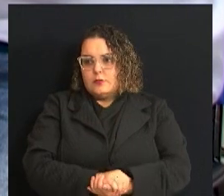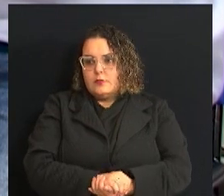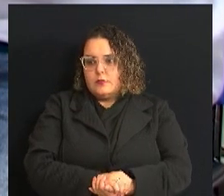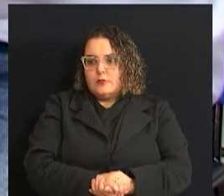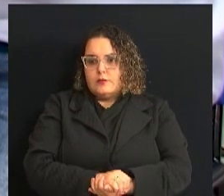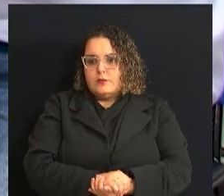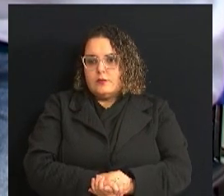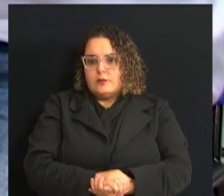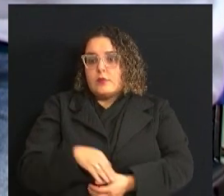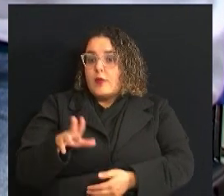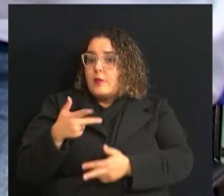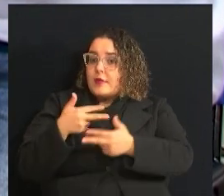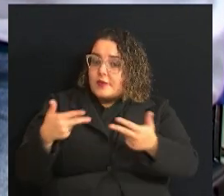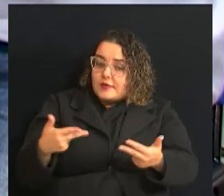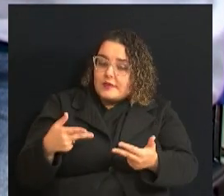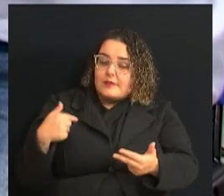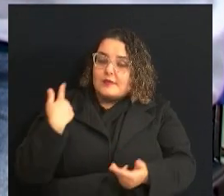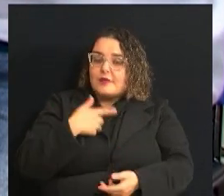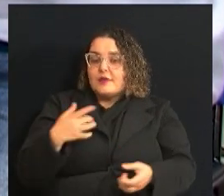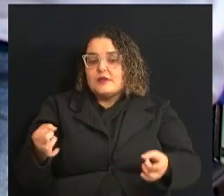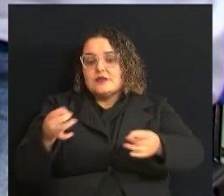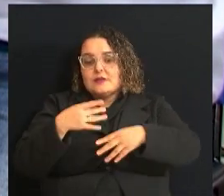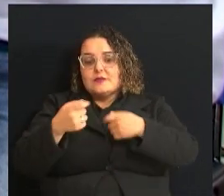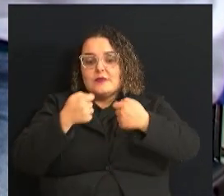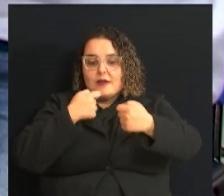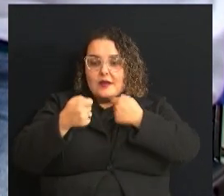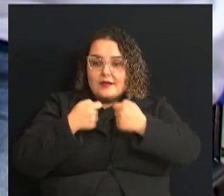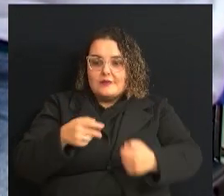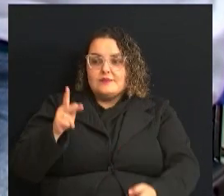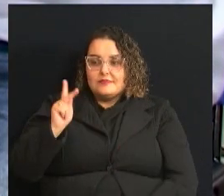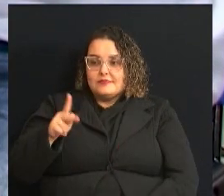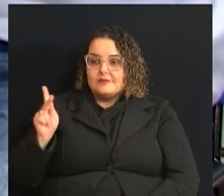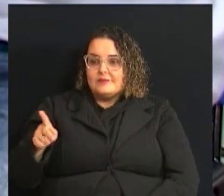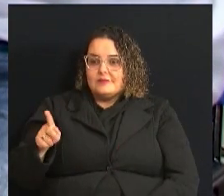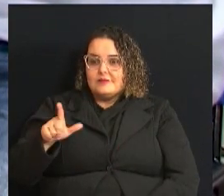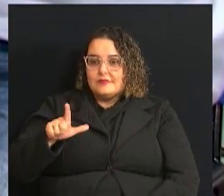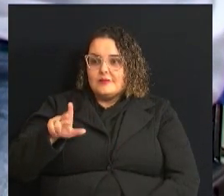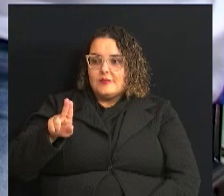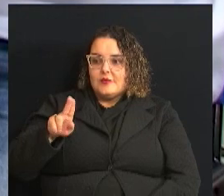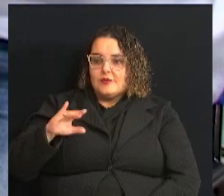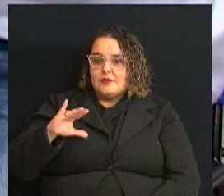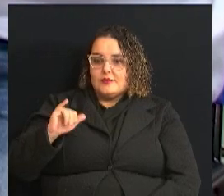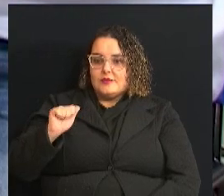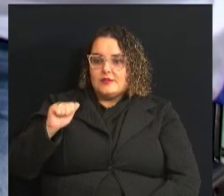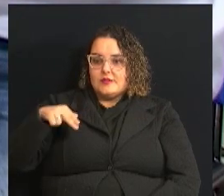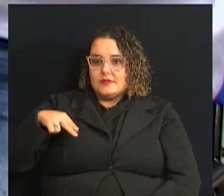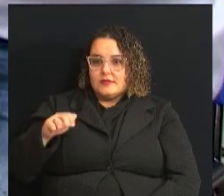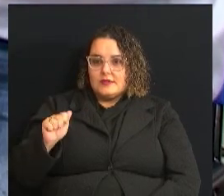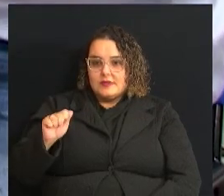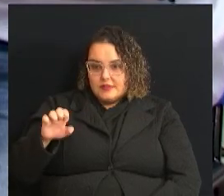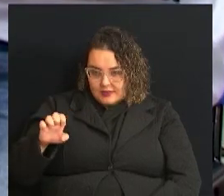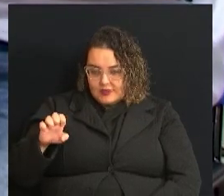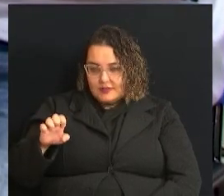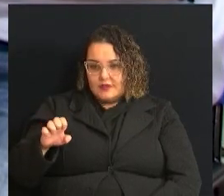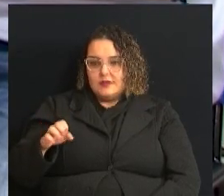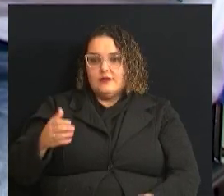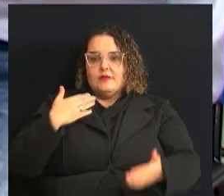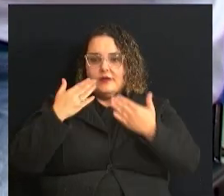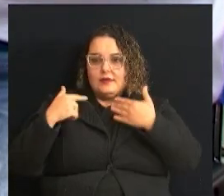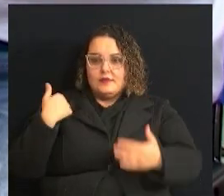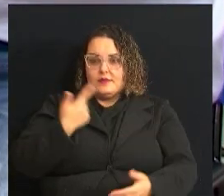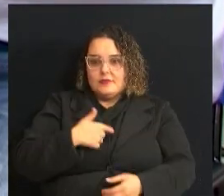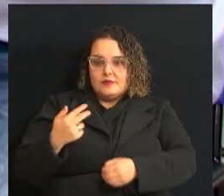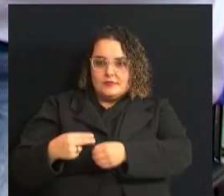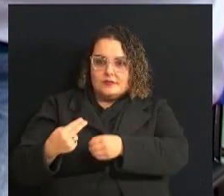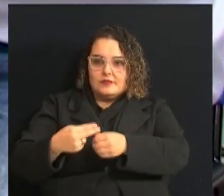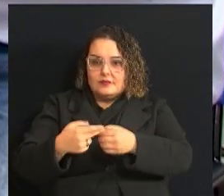alguma coisa para a gente encerrar a entrevista? Professora Luciane, aqui da Unicamp, conversando conosco. Acho